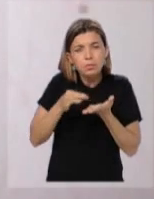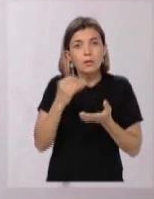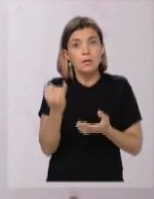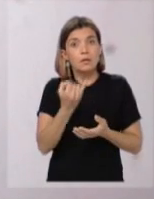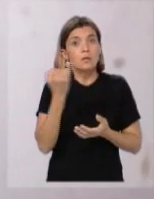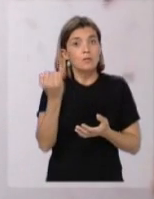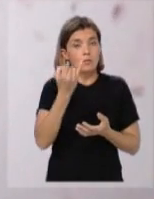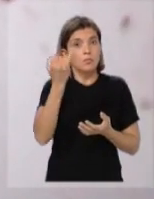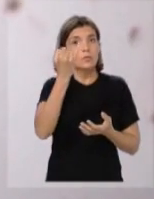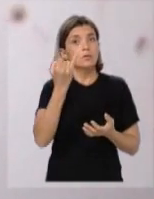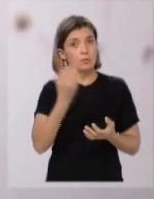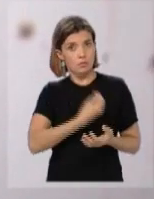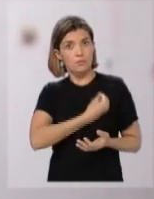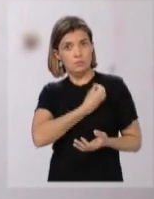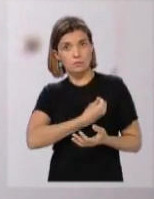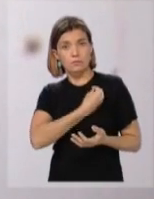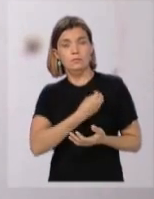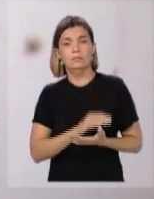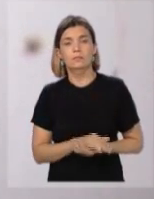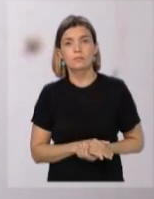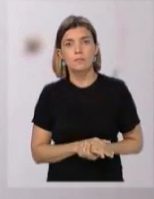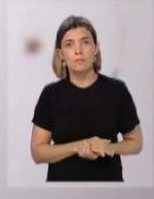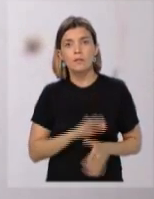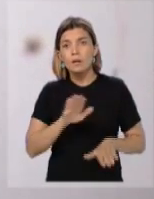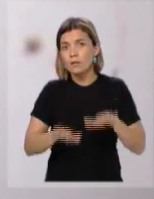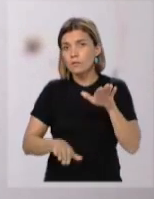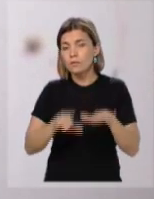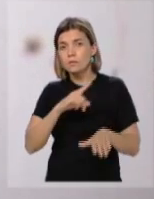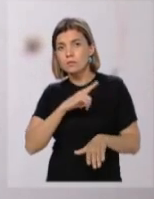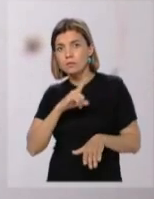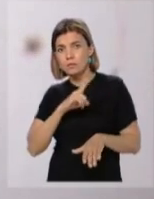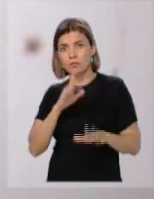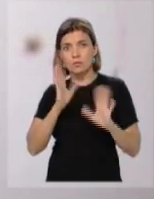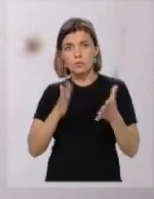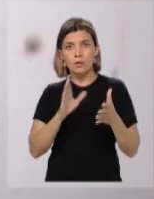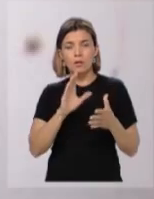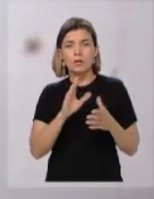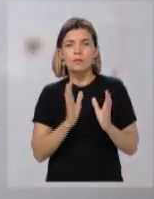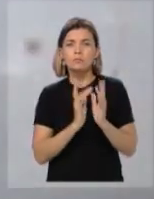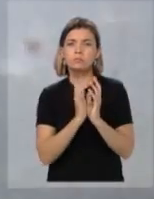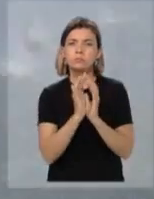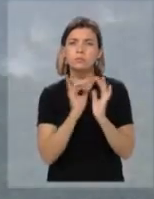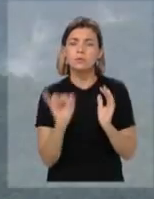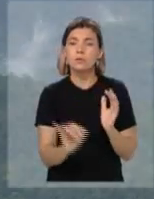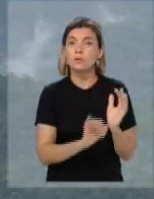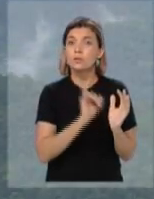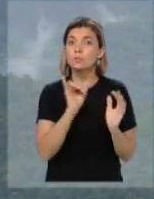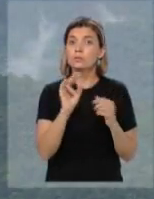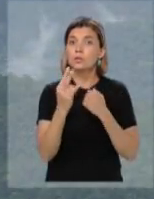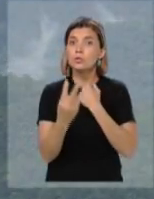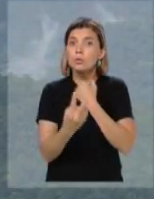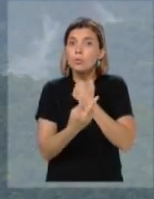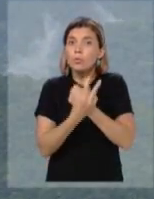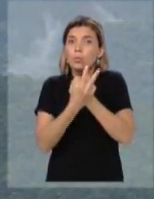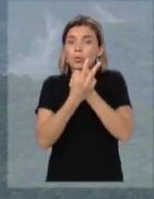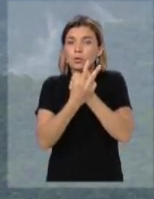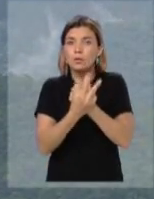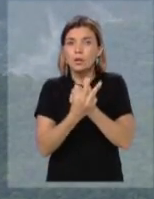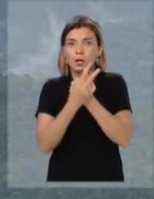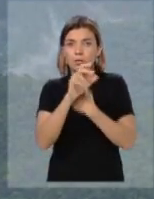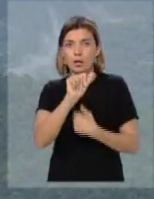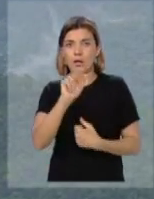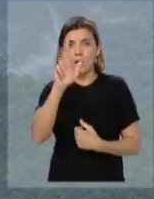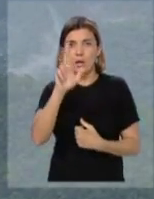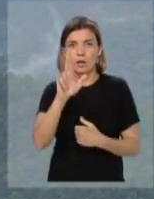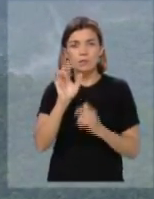elas são de grande importância em nossas vidas. Algumas destas algas são fundamentais para a manutenção do